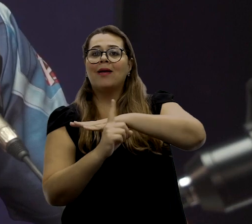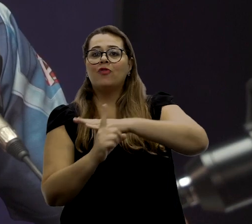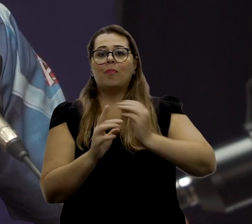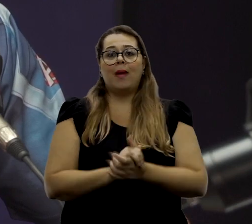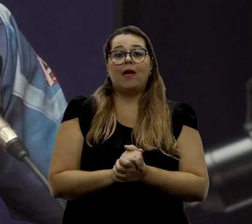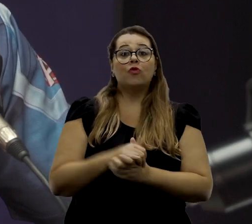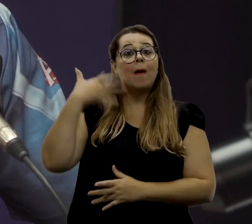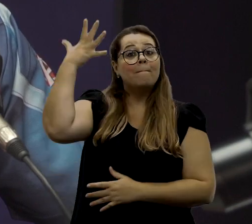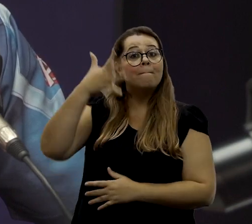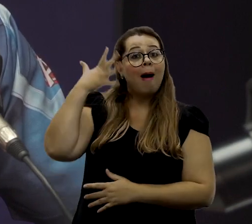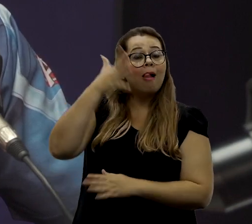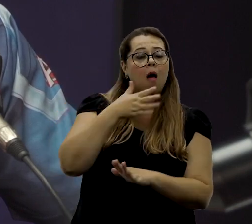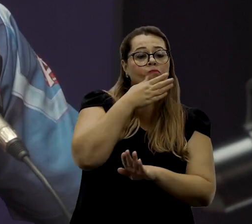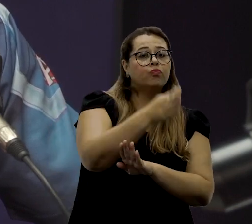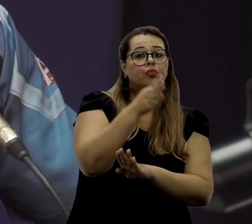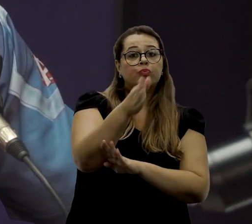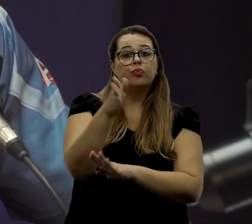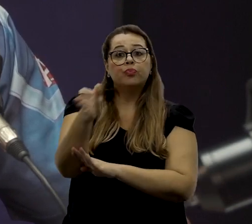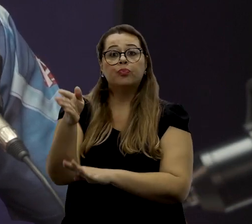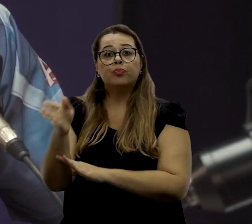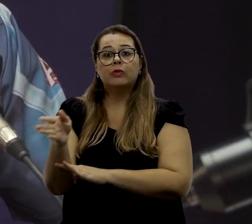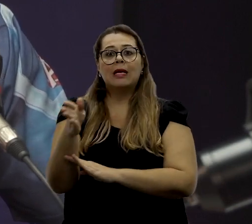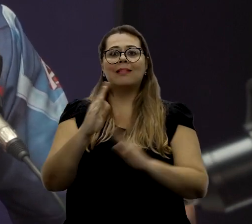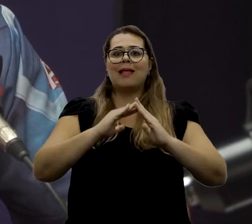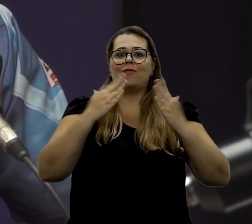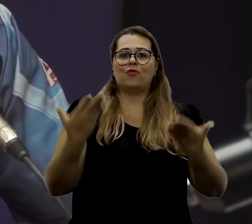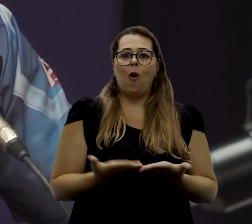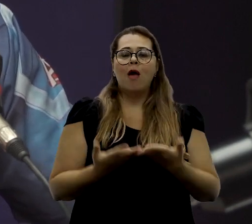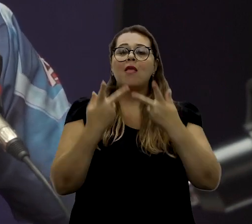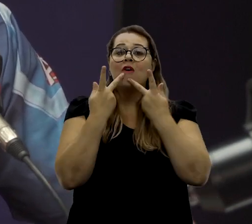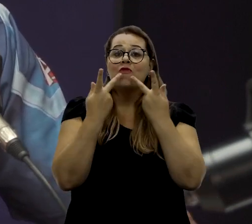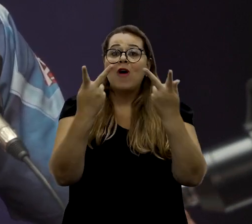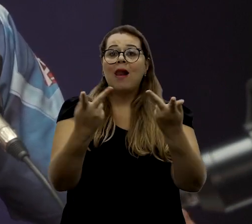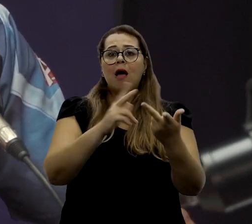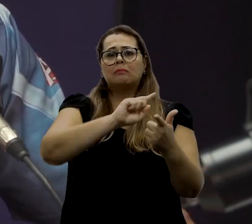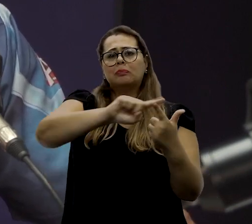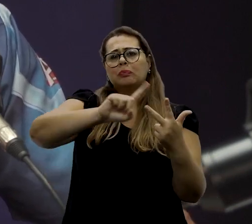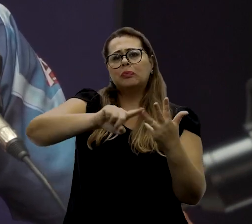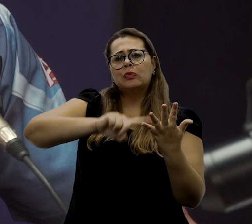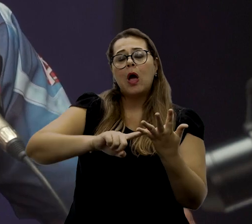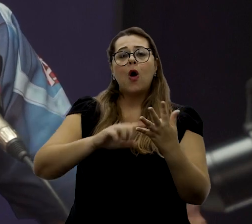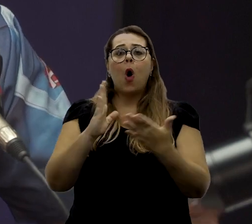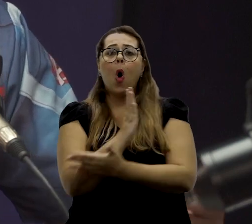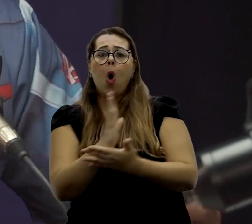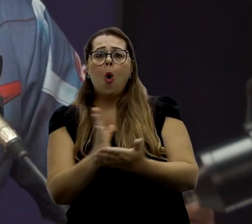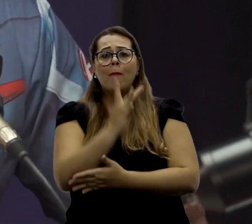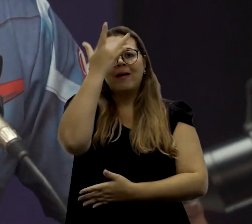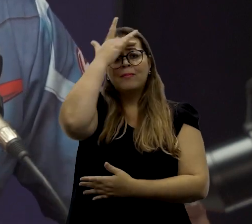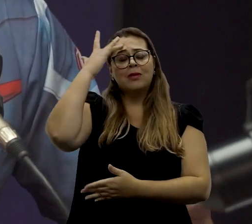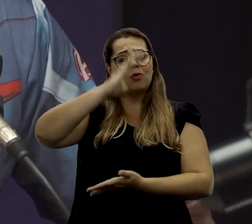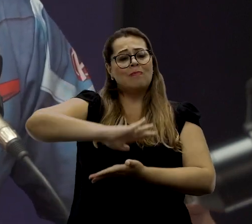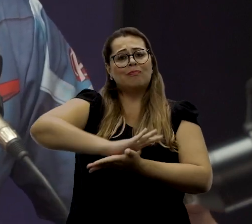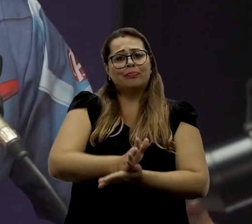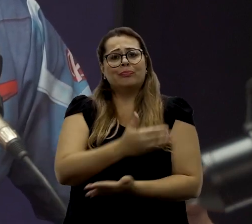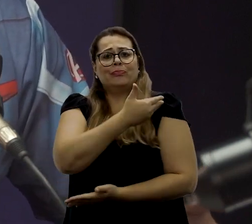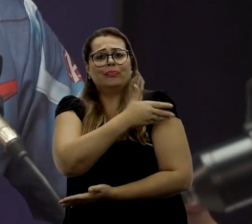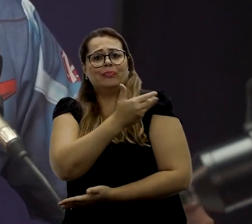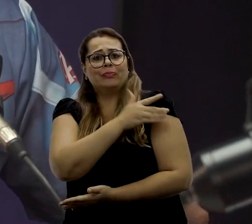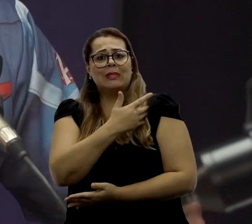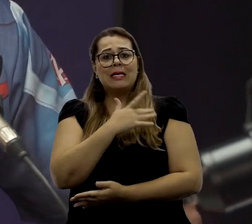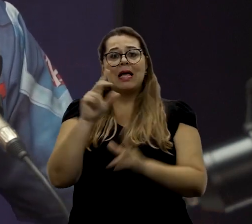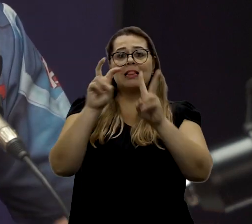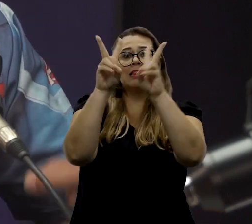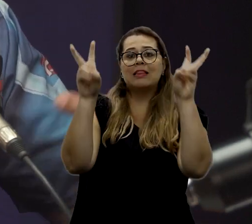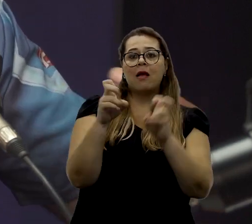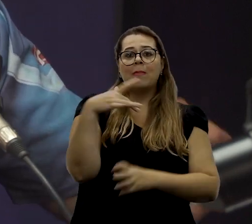fazer palestra nas escolas, falar, porque muitas vezes, não é que as pessoas têm preconceito contra a saúde mental.